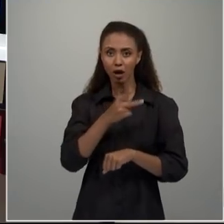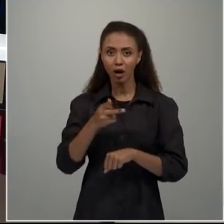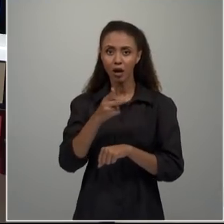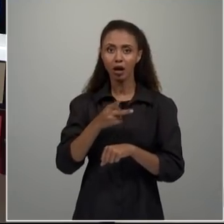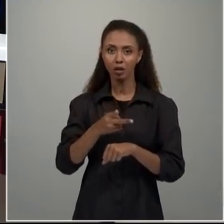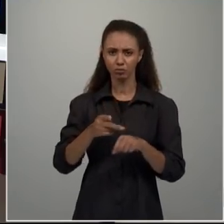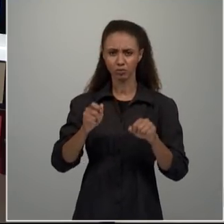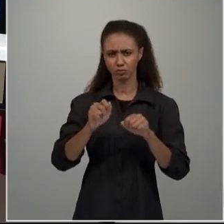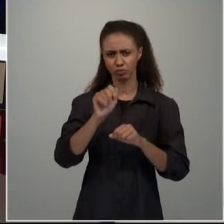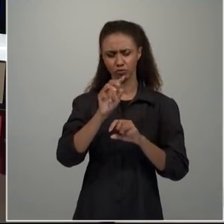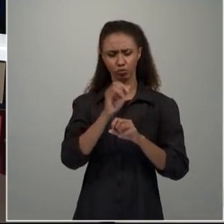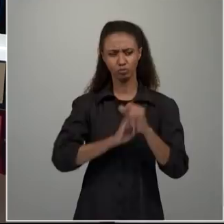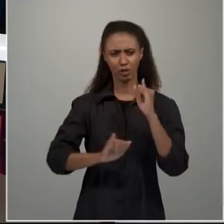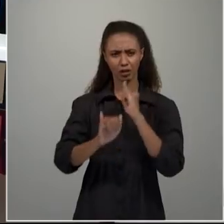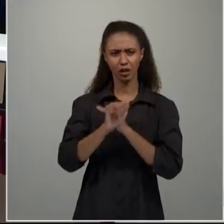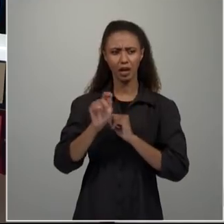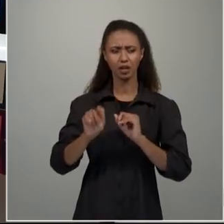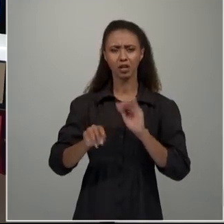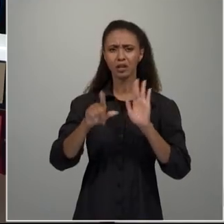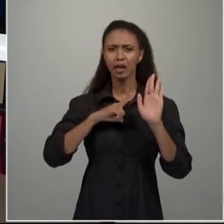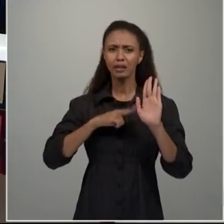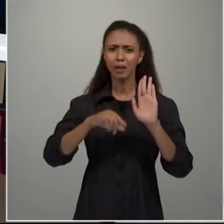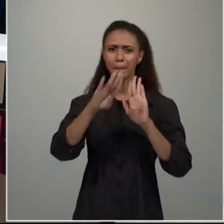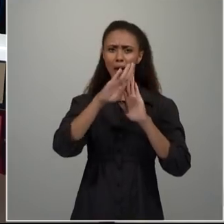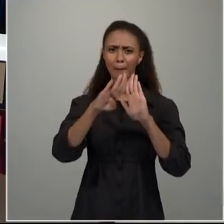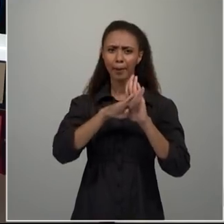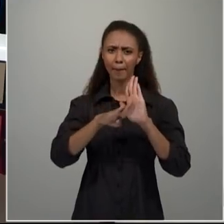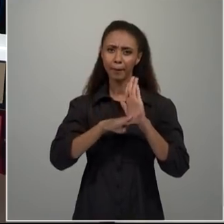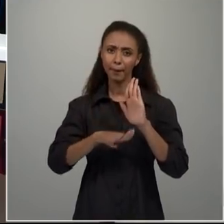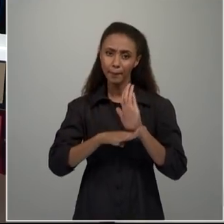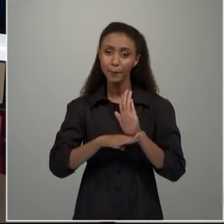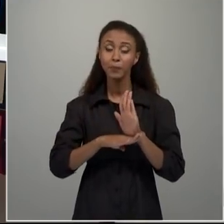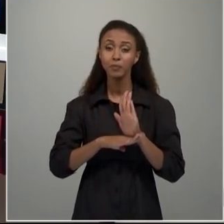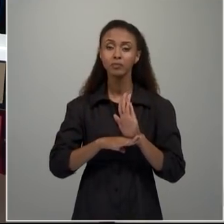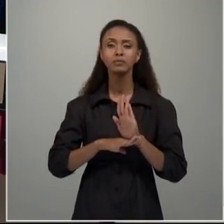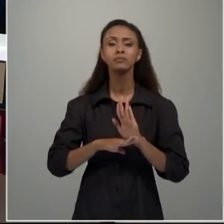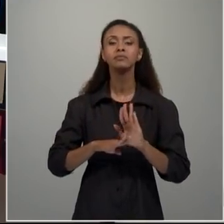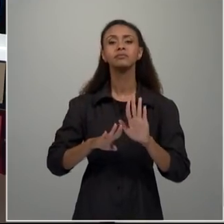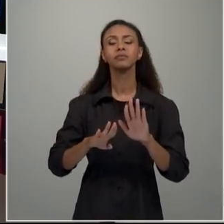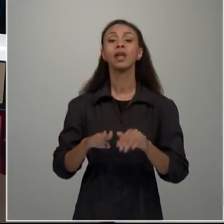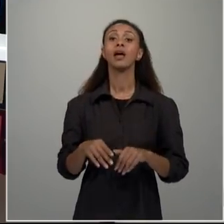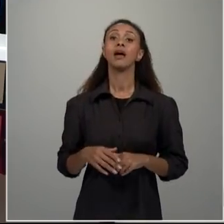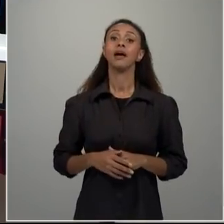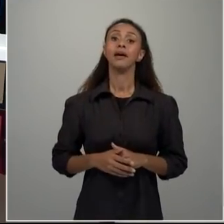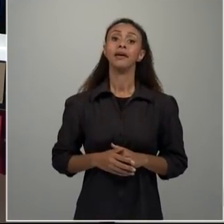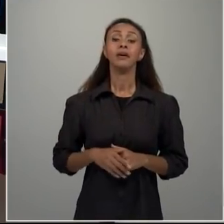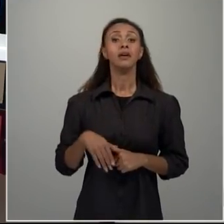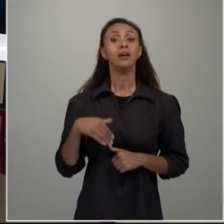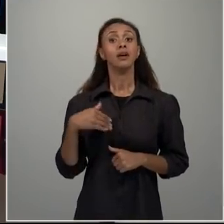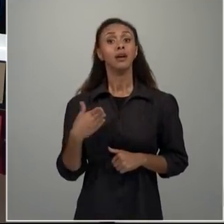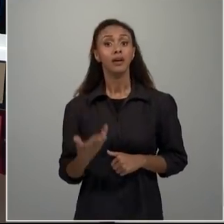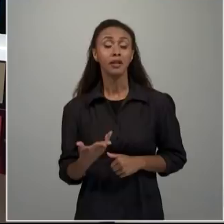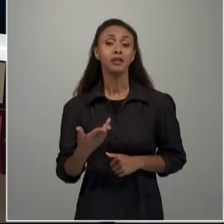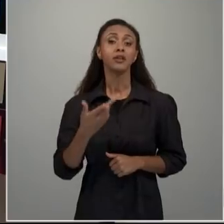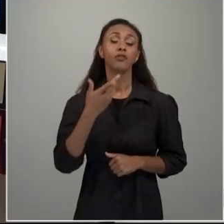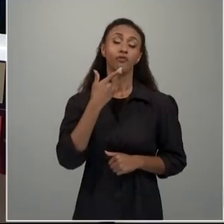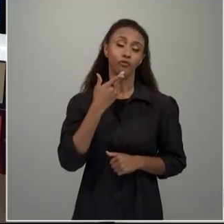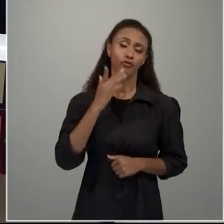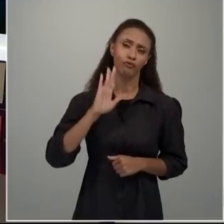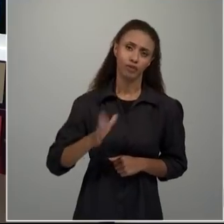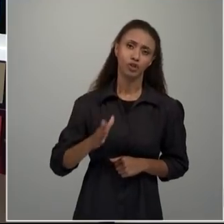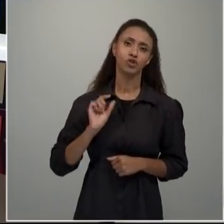aqueles pontos você vai bater o olho direto no ponto ok tá mas eu acabei de falar pra vocês que esse aqui não é